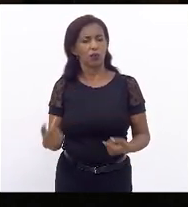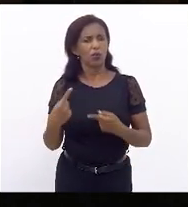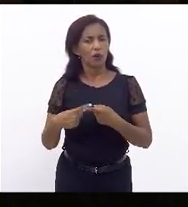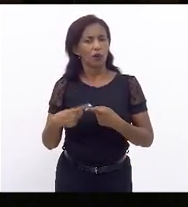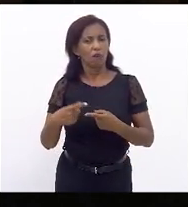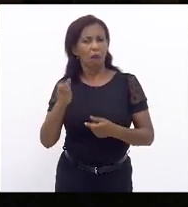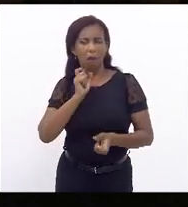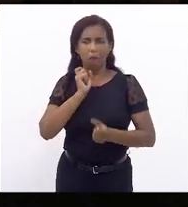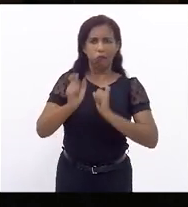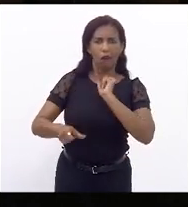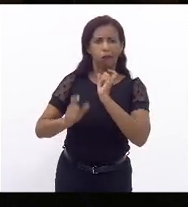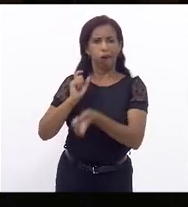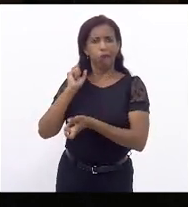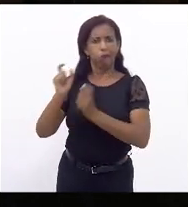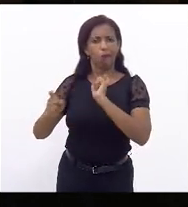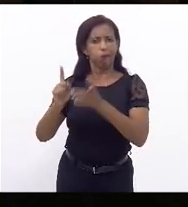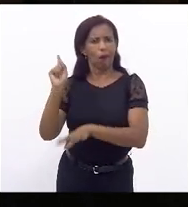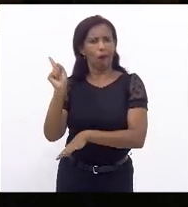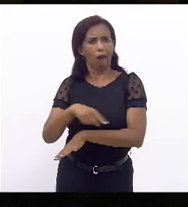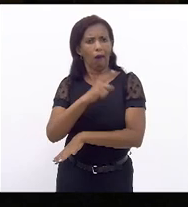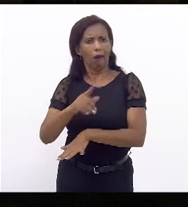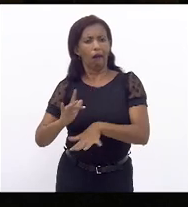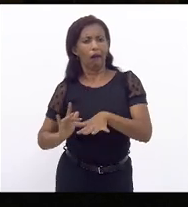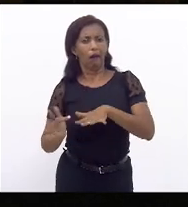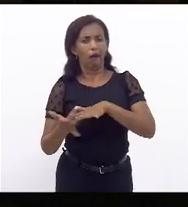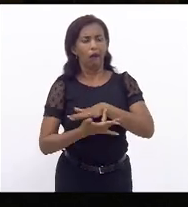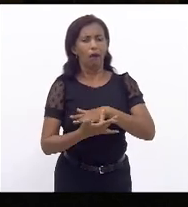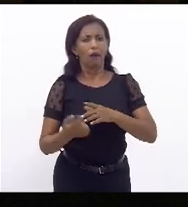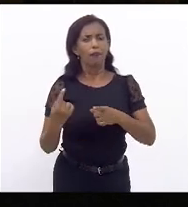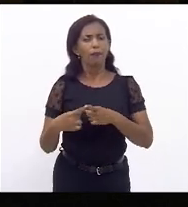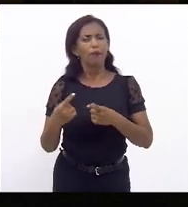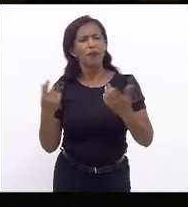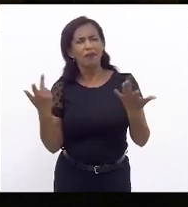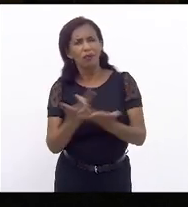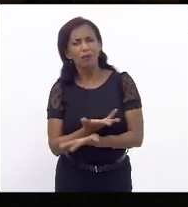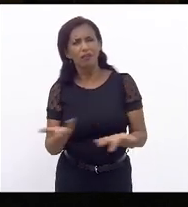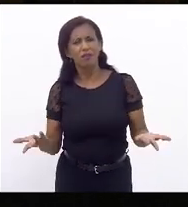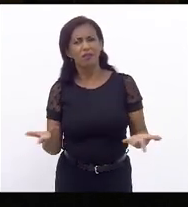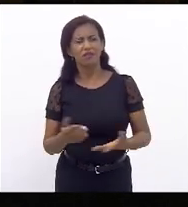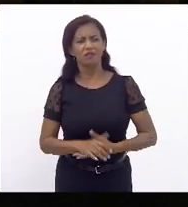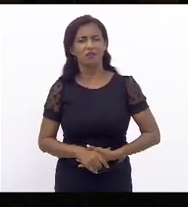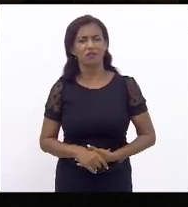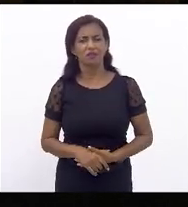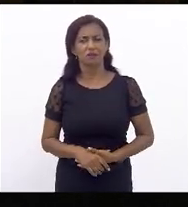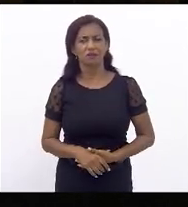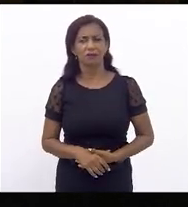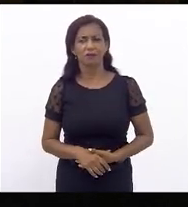brutalmente atacados, cancelados nas redes sociais. O que é isso?